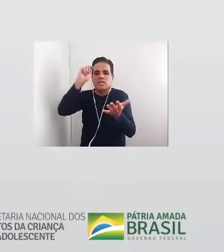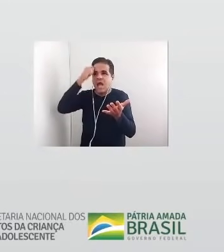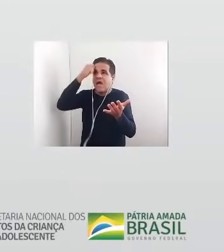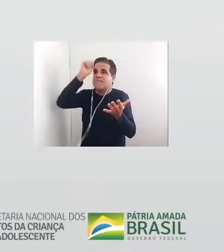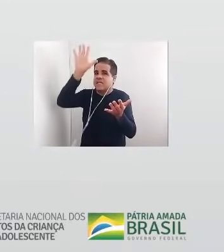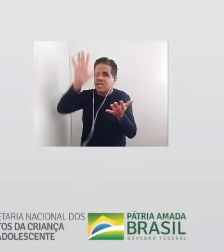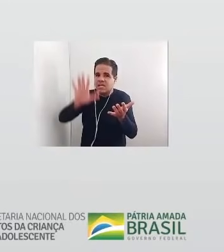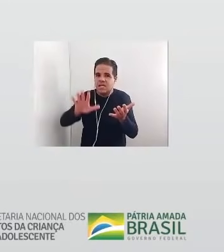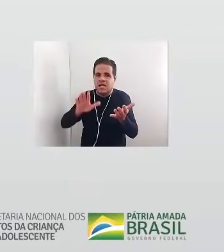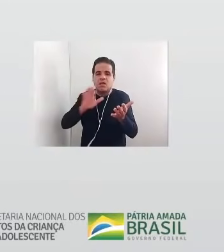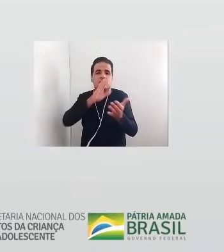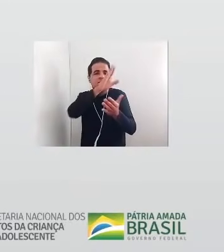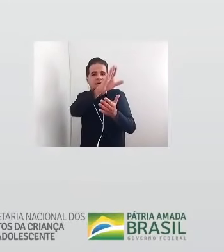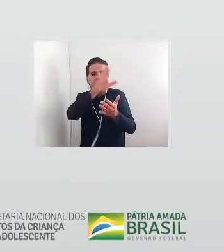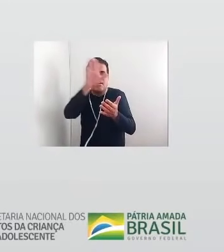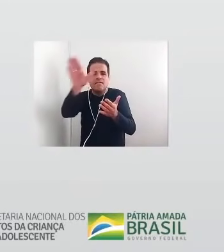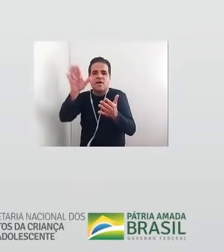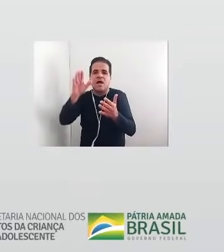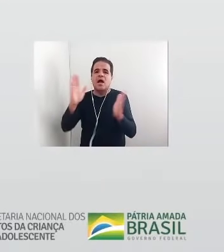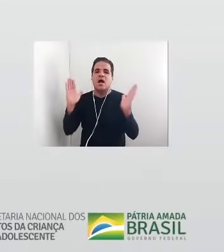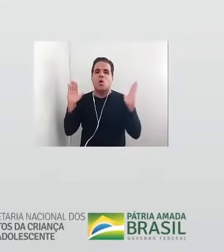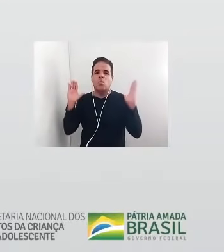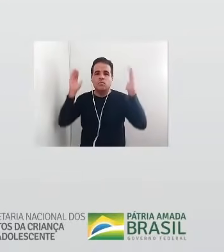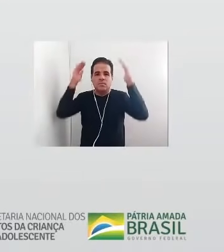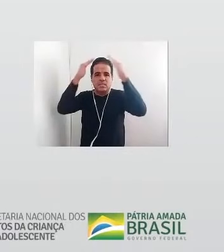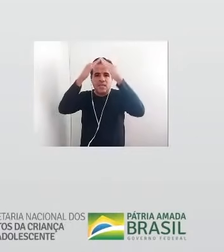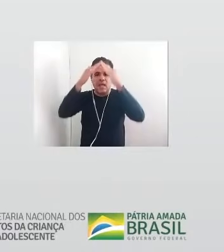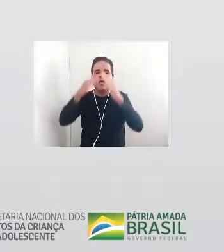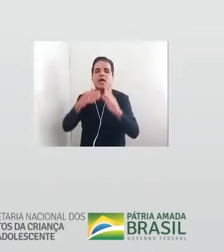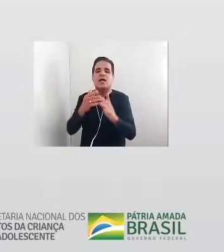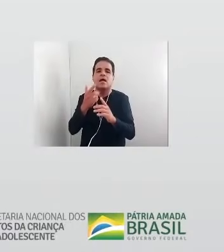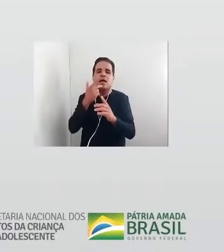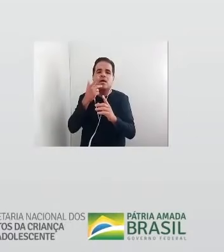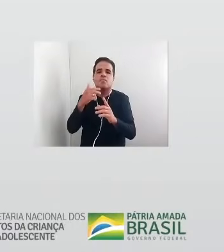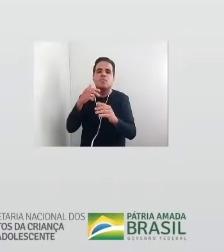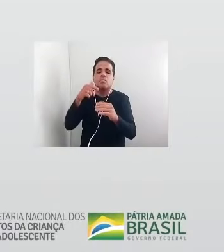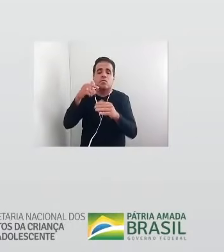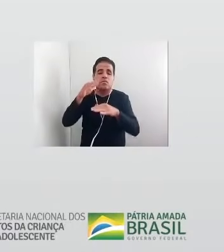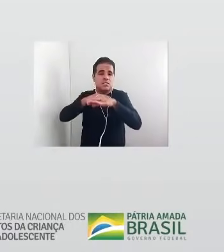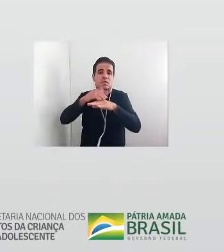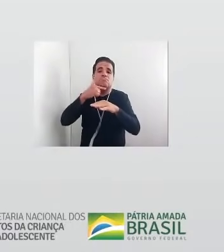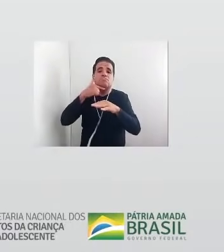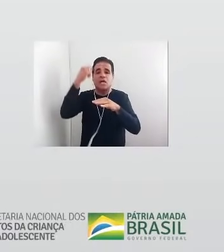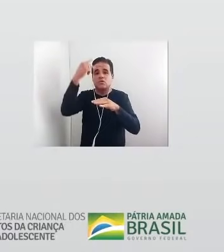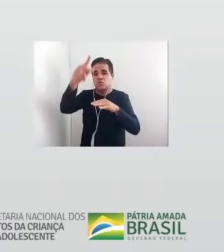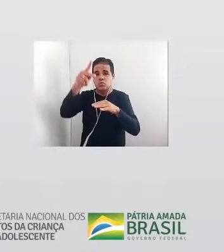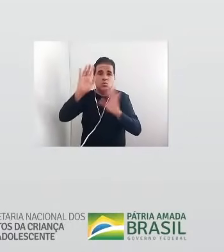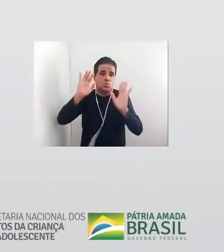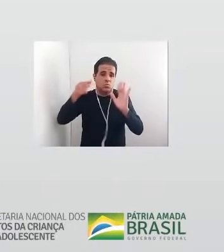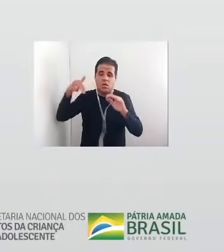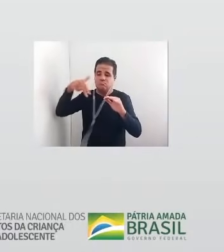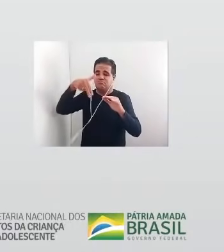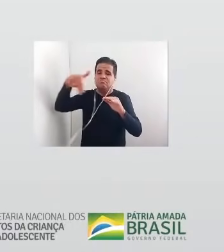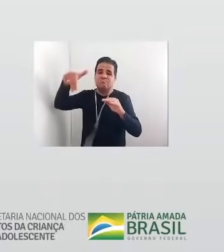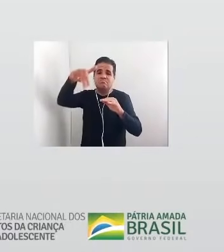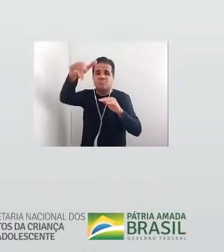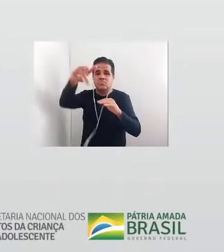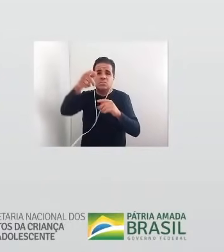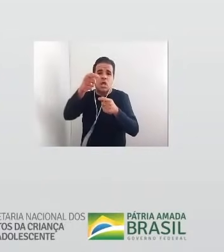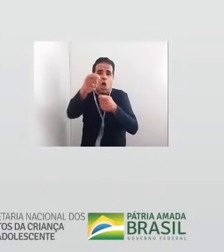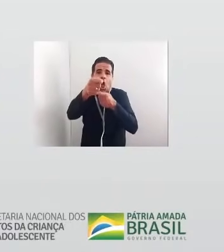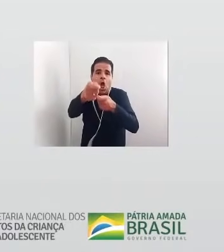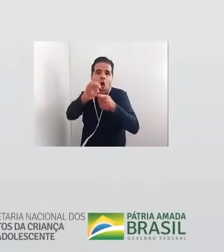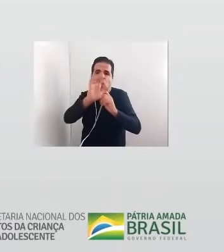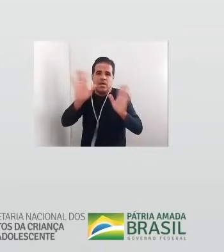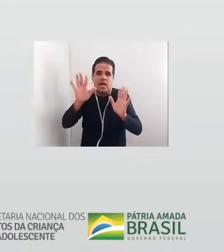uma religião ou a um templo religioso, você vai com suas próprias pernas, porque você quer, e você pode a qualquer momento se